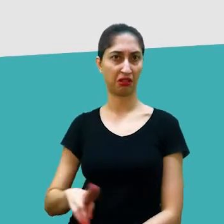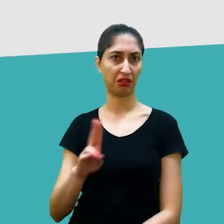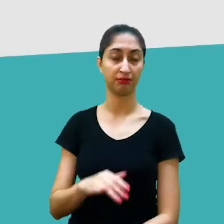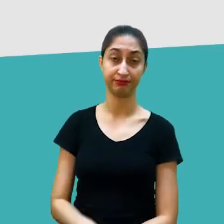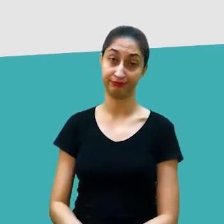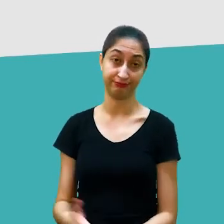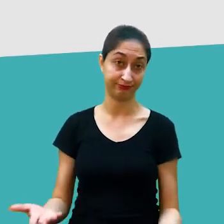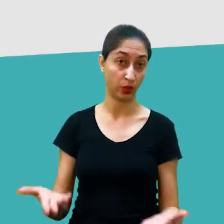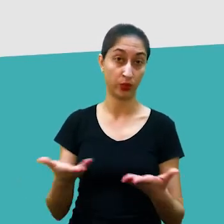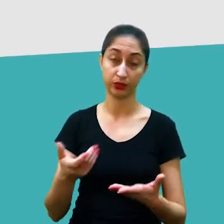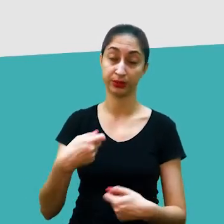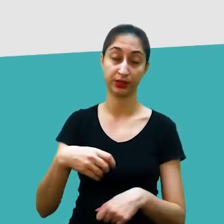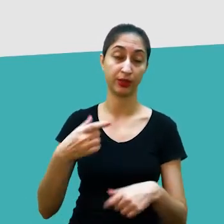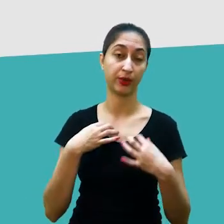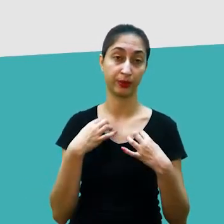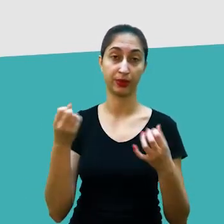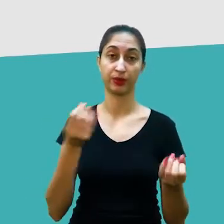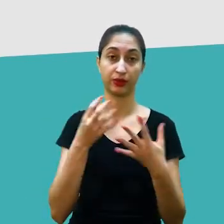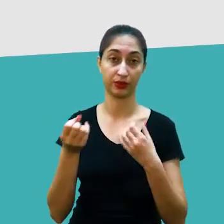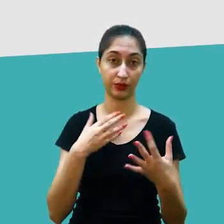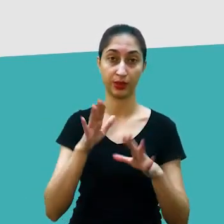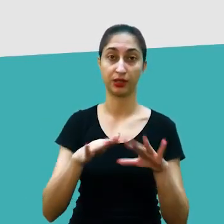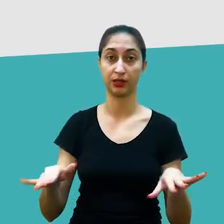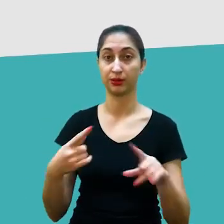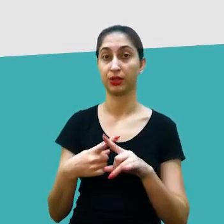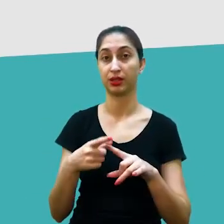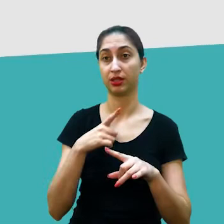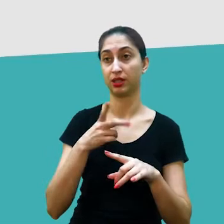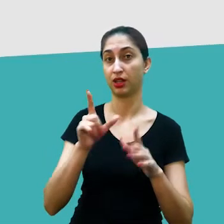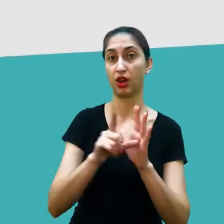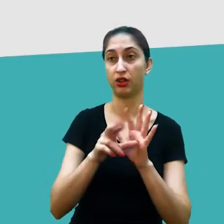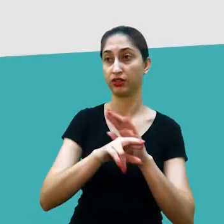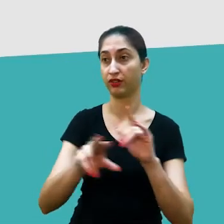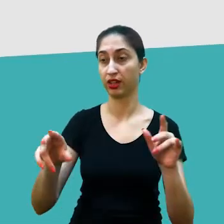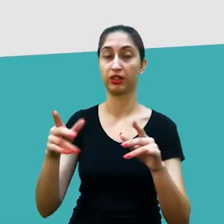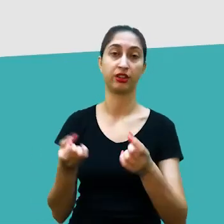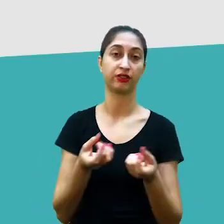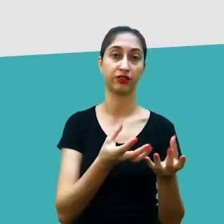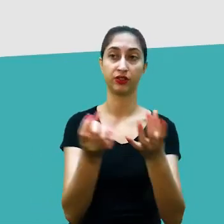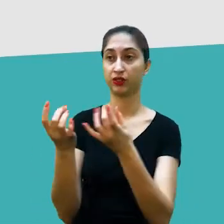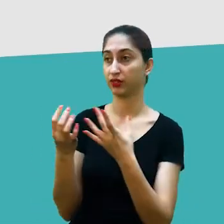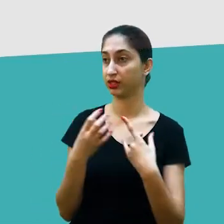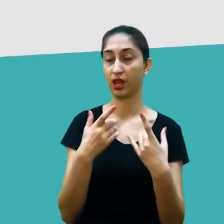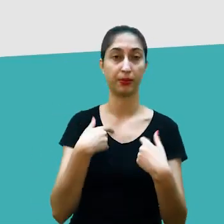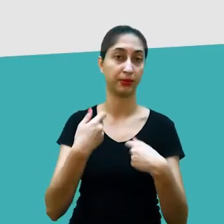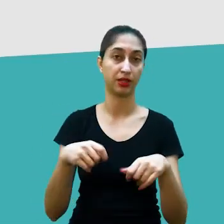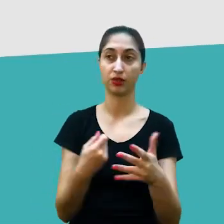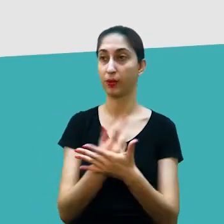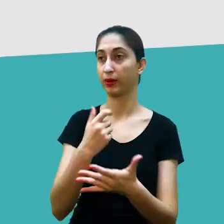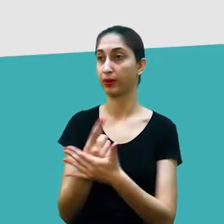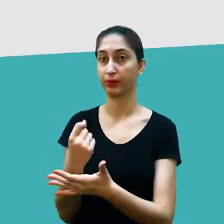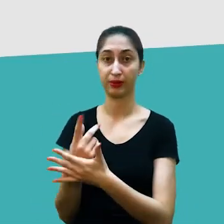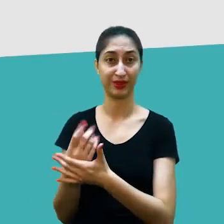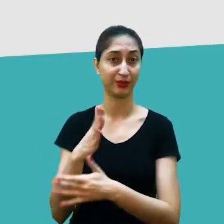Hoje, cada dia tem uma roupa nova para criança, porque tem milhões de lojas vendendo tudo isso. Mas por muitos anos eu